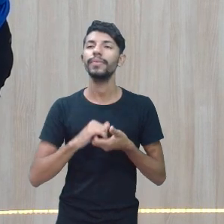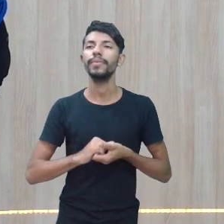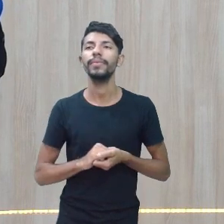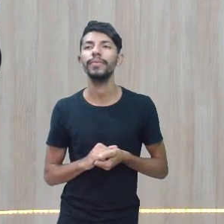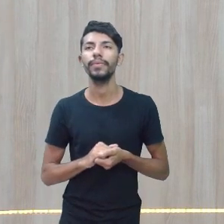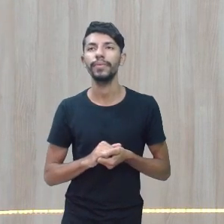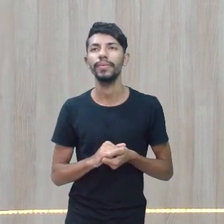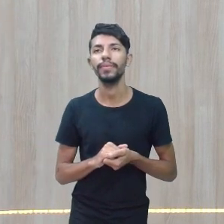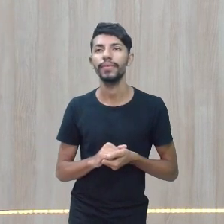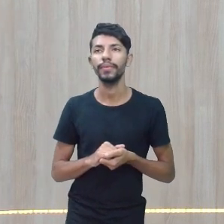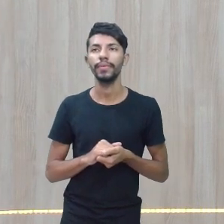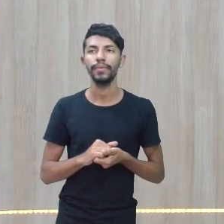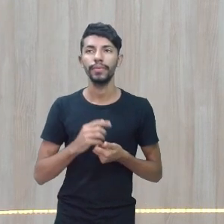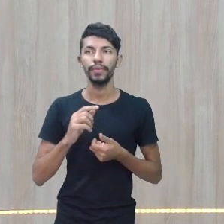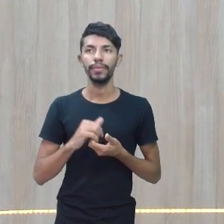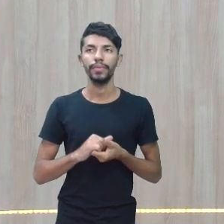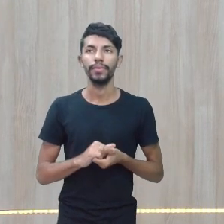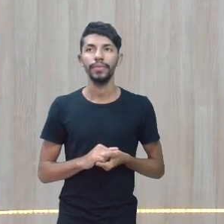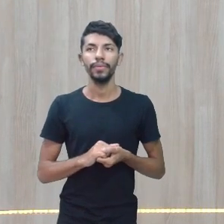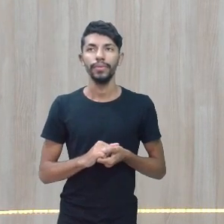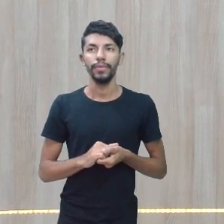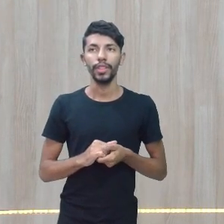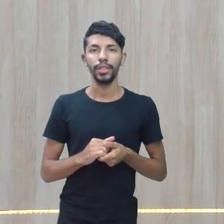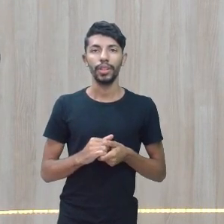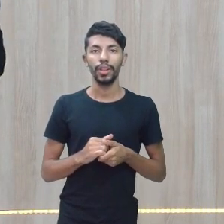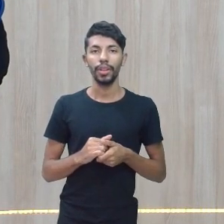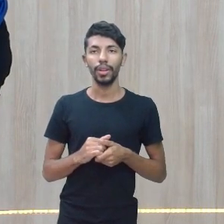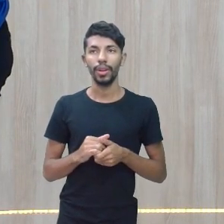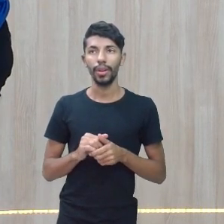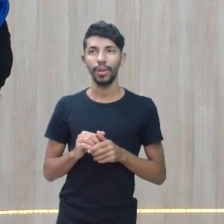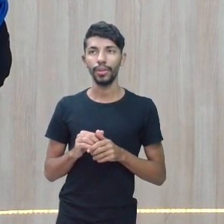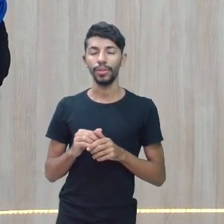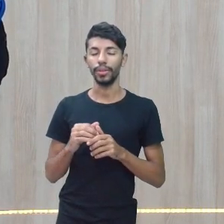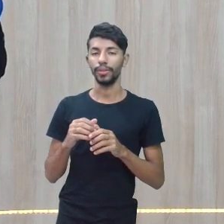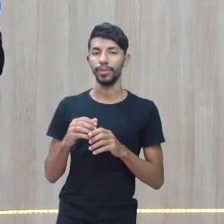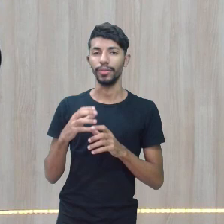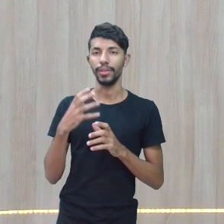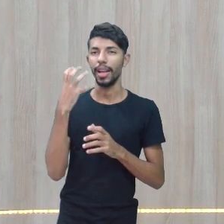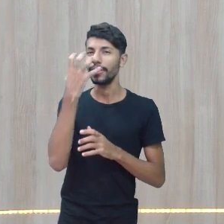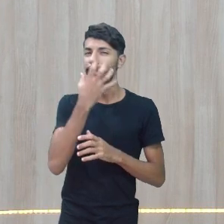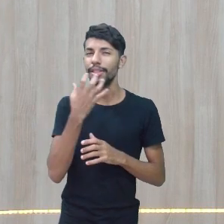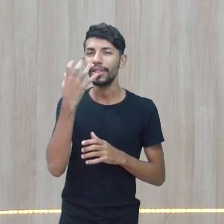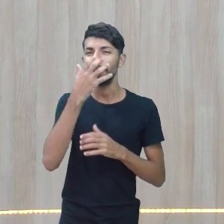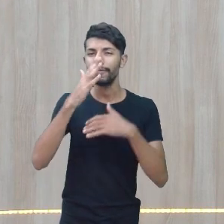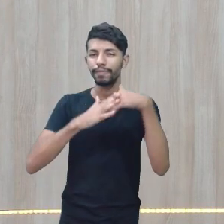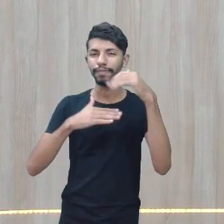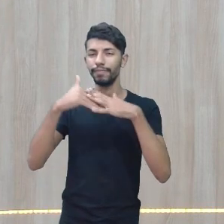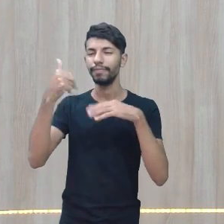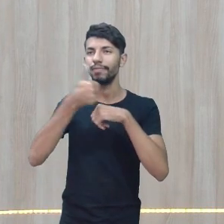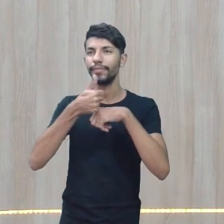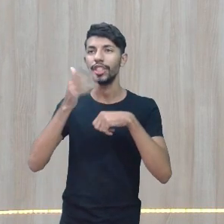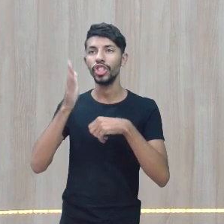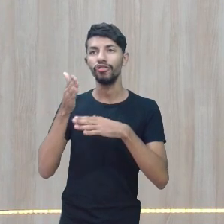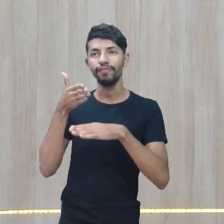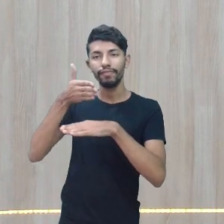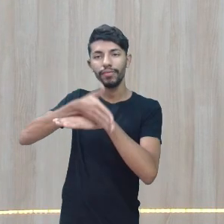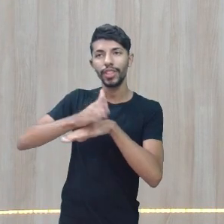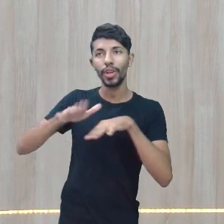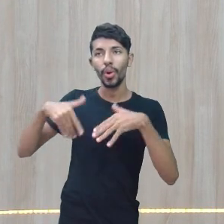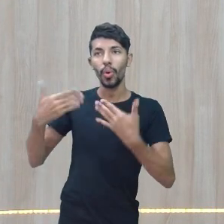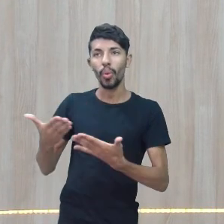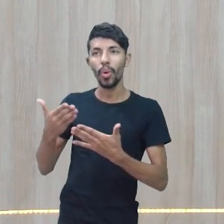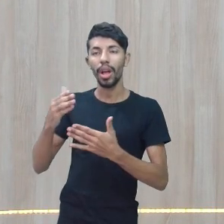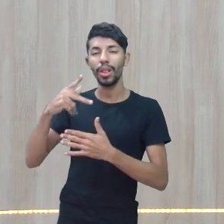Nesse exemplo aqui, nós temos: os cantores já haviam entrado quando o produtor